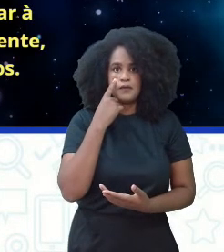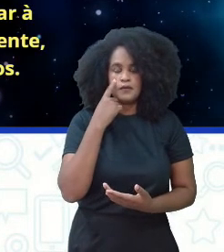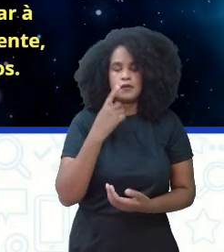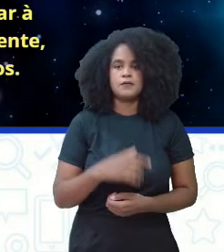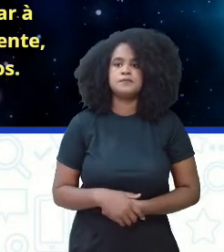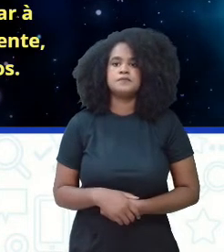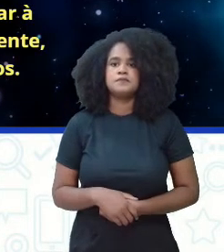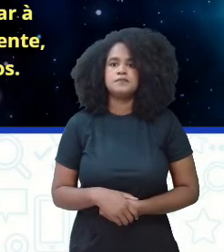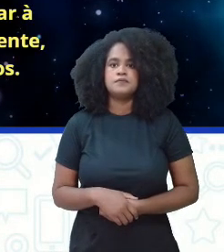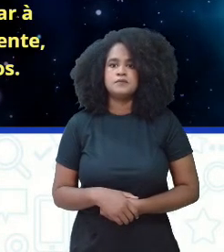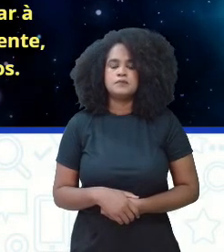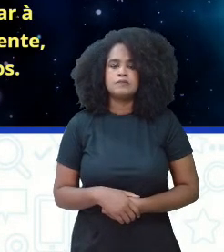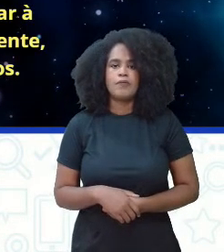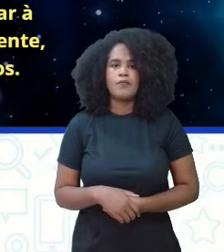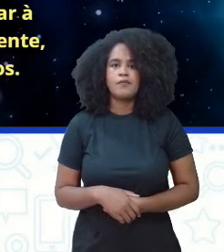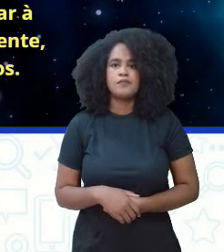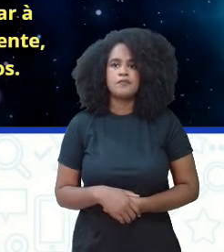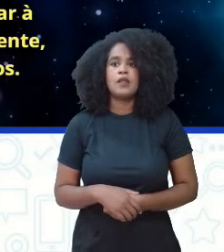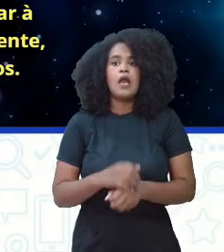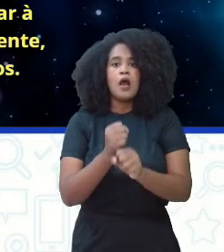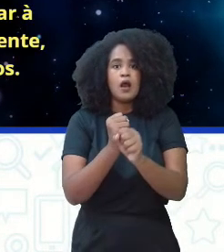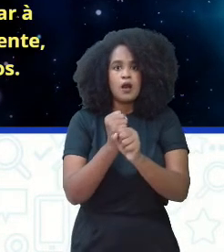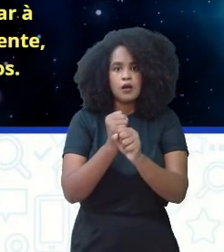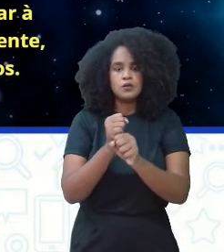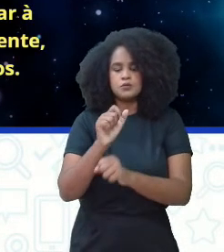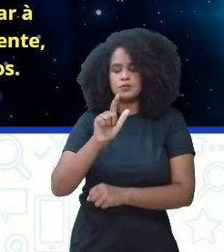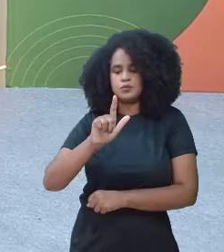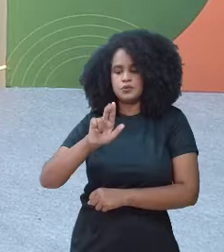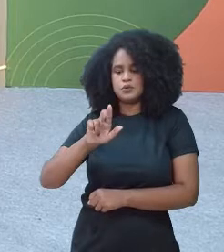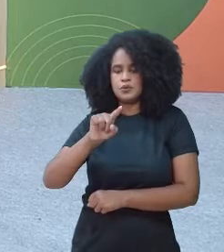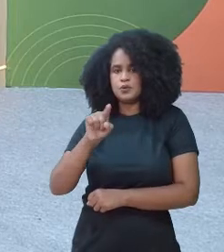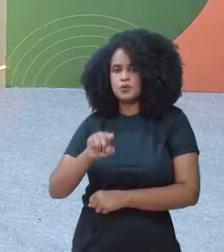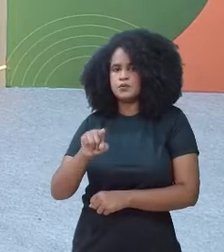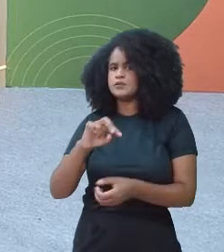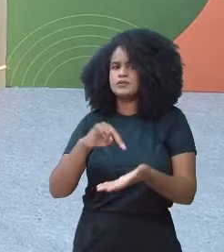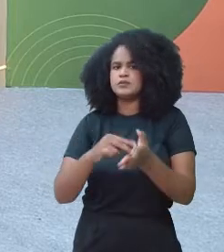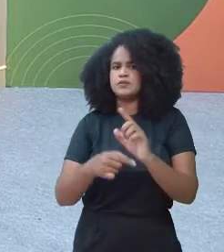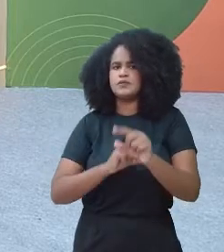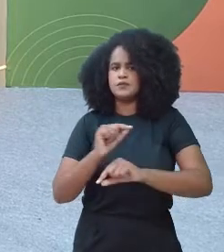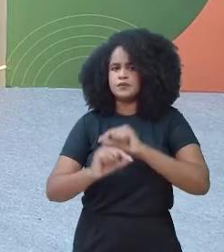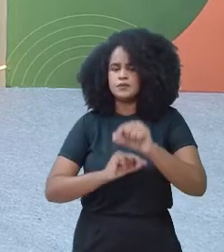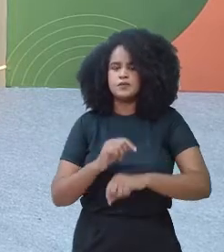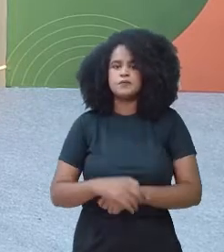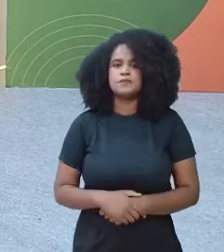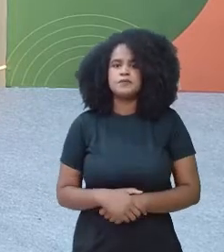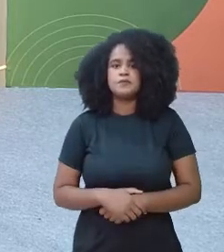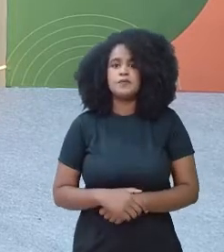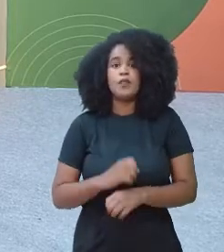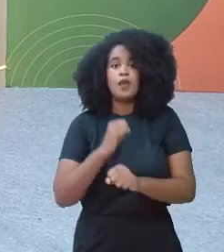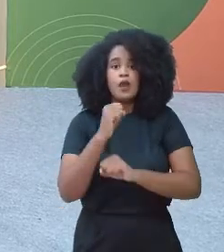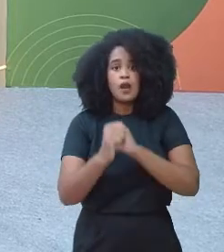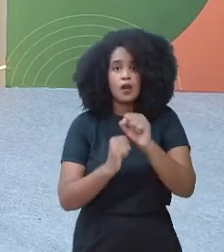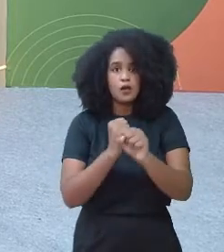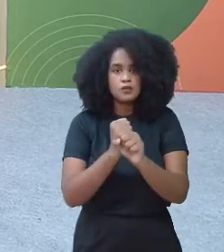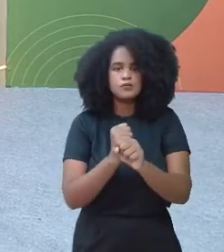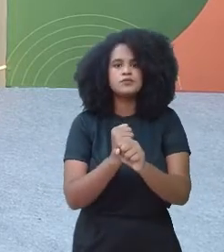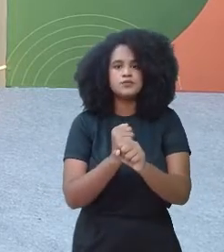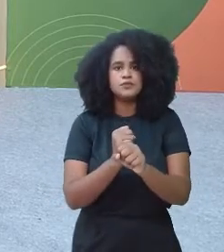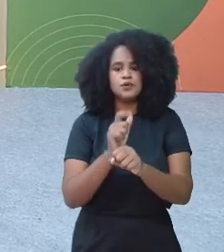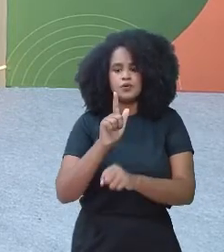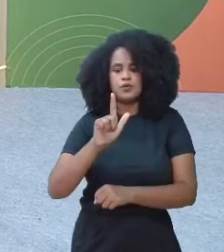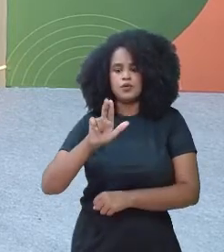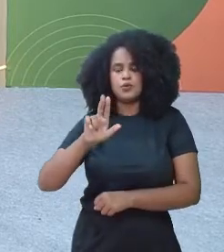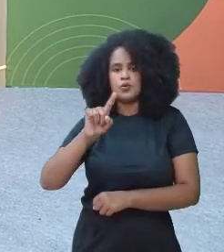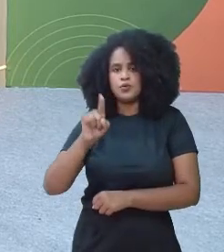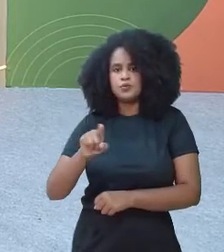voltar. Aqui a gente tem o ano-luz. O que seria a definição do ano-luz, né? O ano-luz é uma medida de comprimento